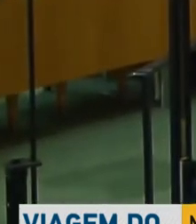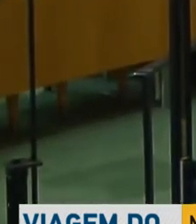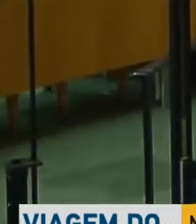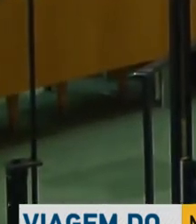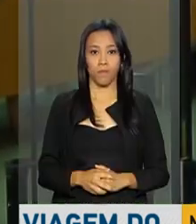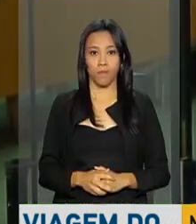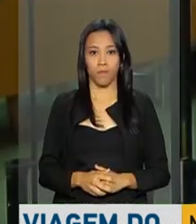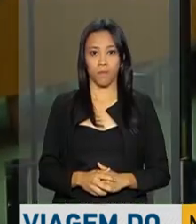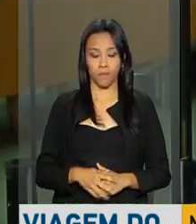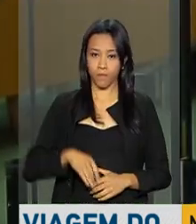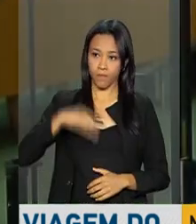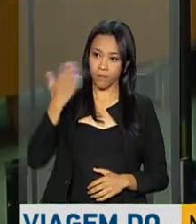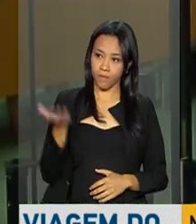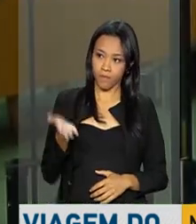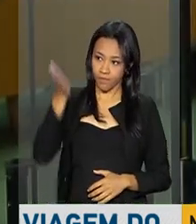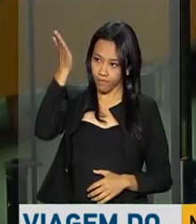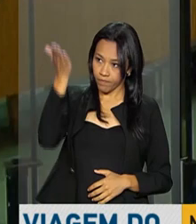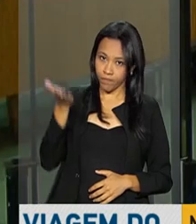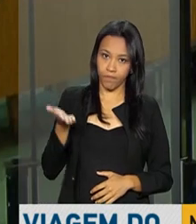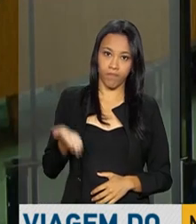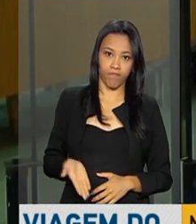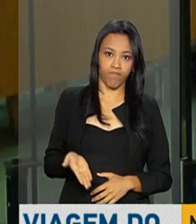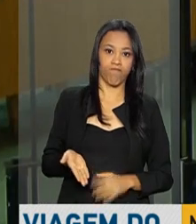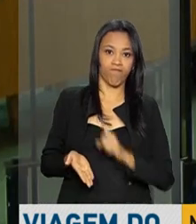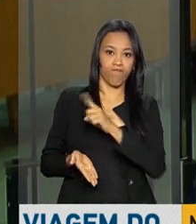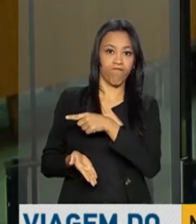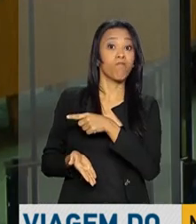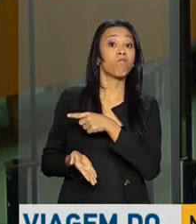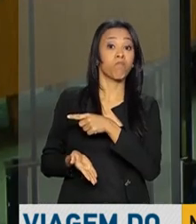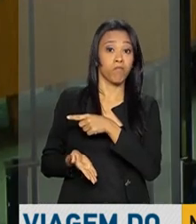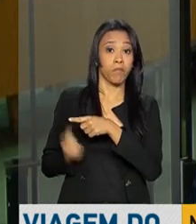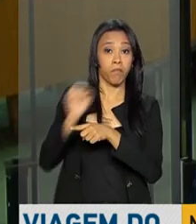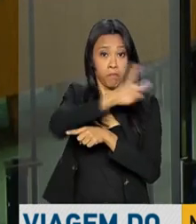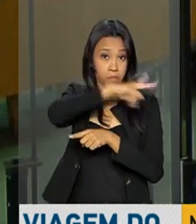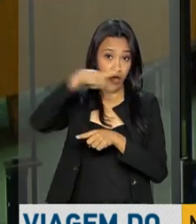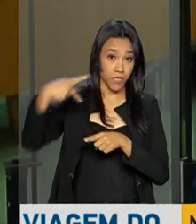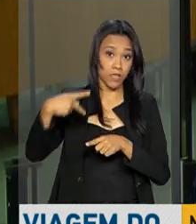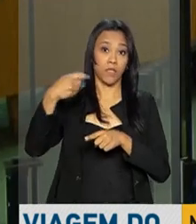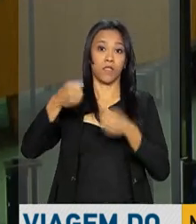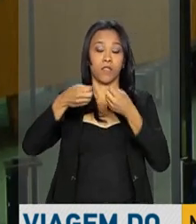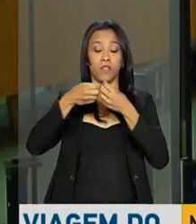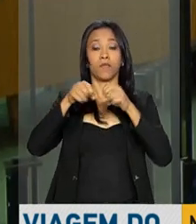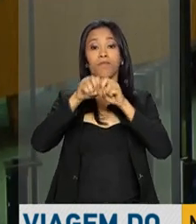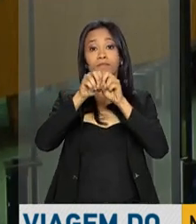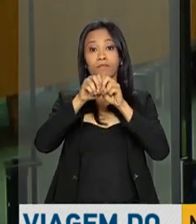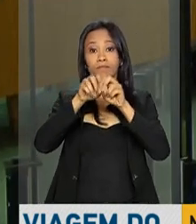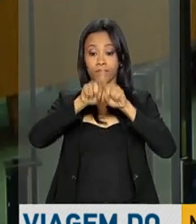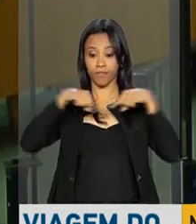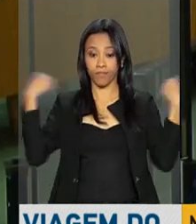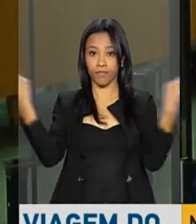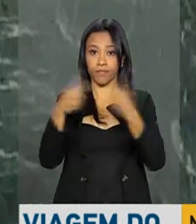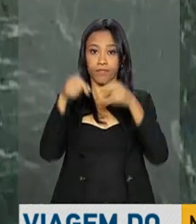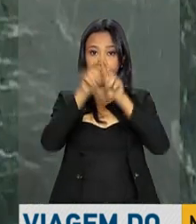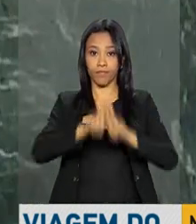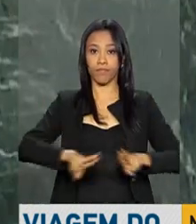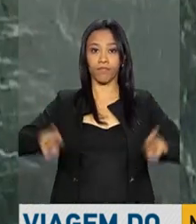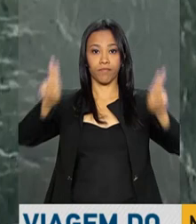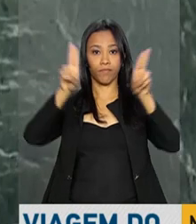Senhor Miroslav Lajcak, presidente da Assembleia Geral das Nações